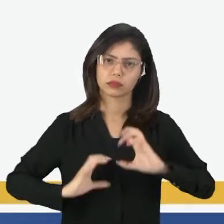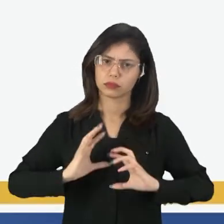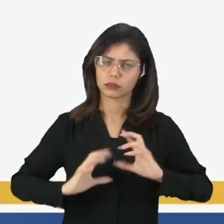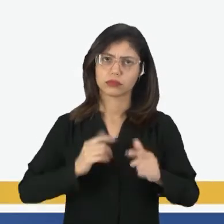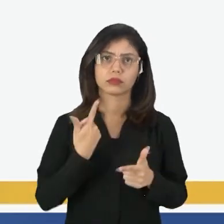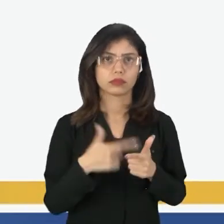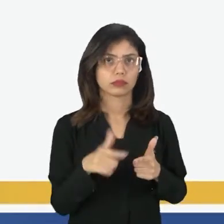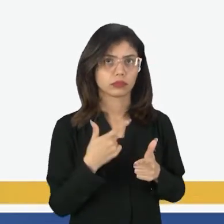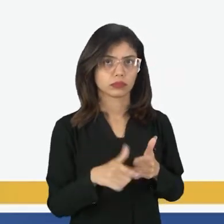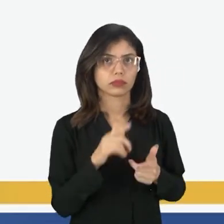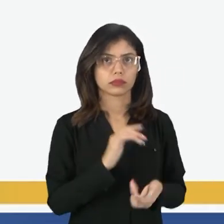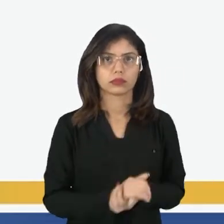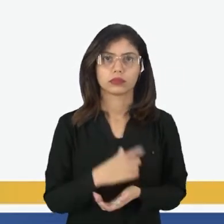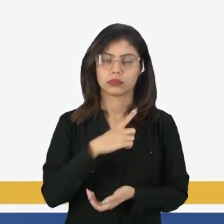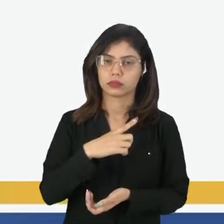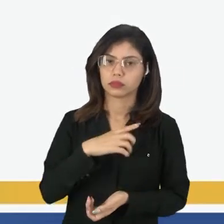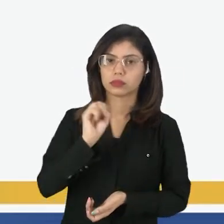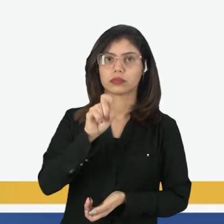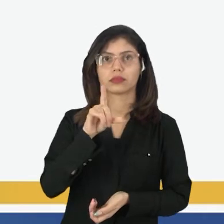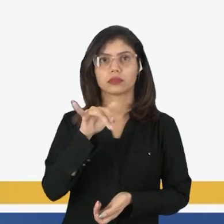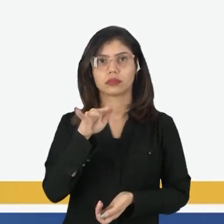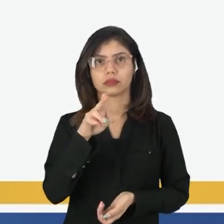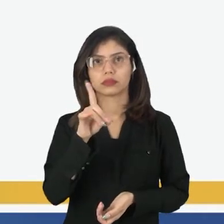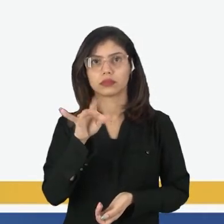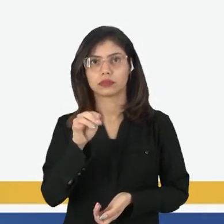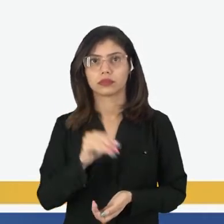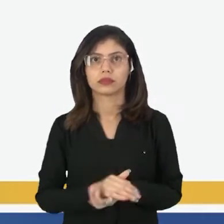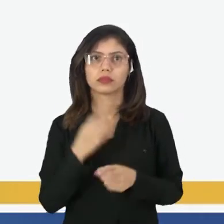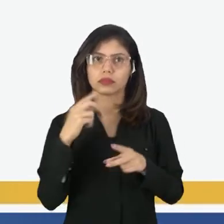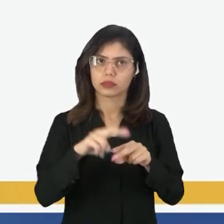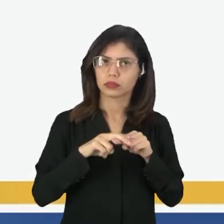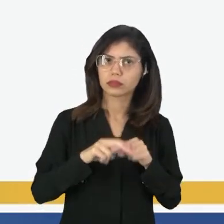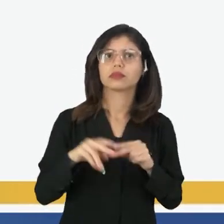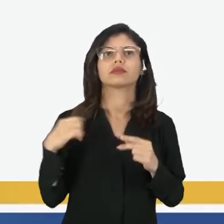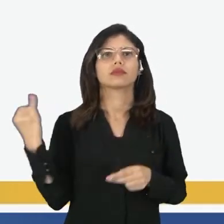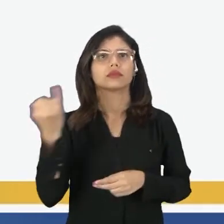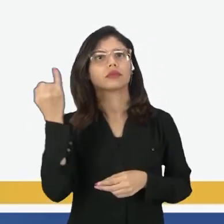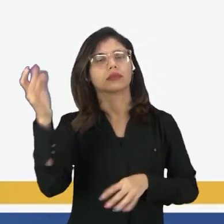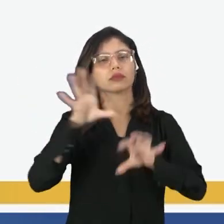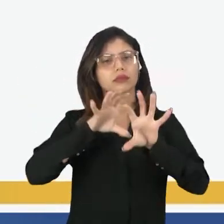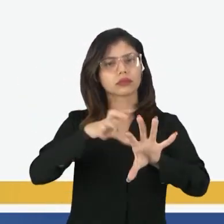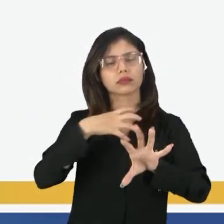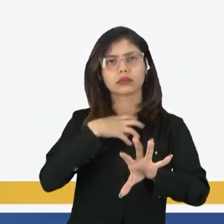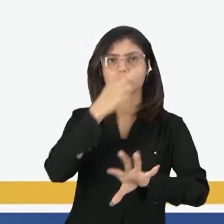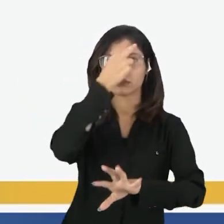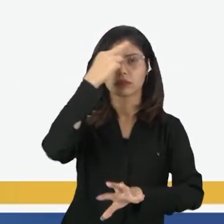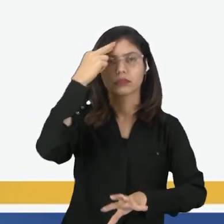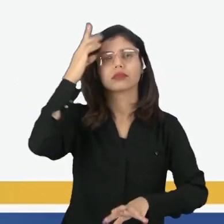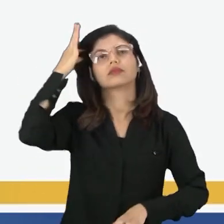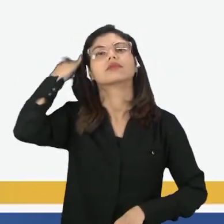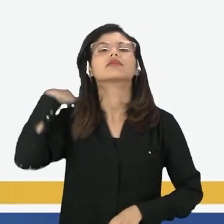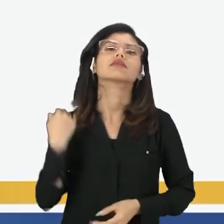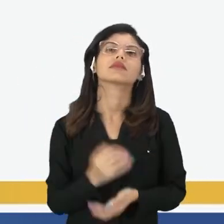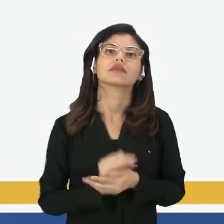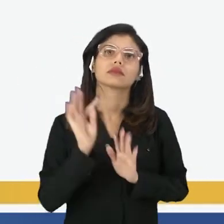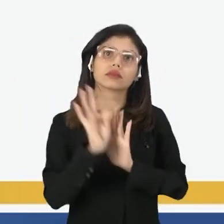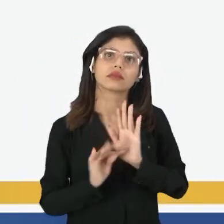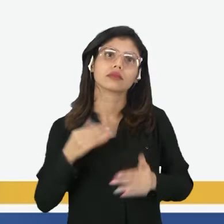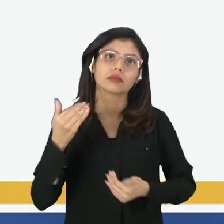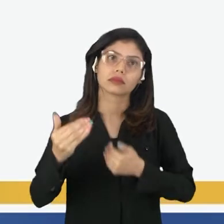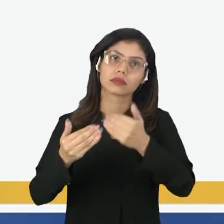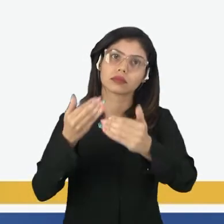um conflito, um problema a ser solucionado. Portanto, esse é o principal momento da história, que faz o